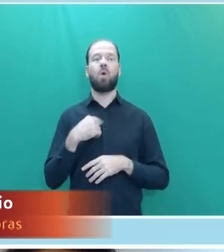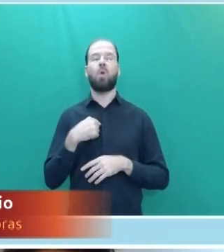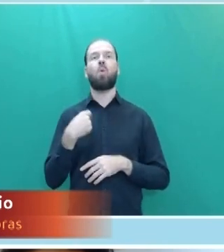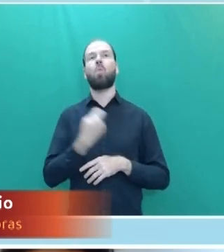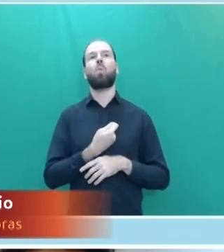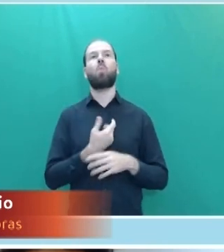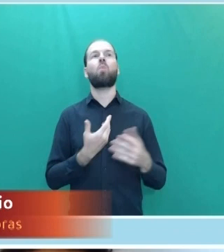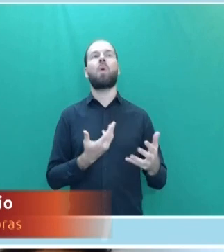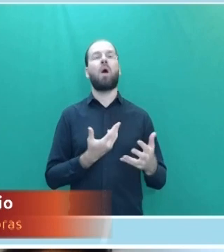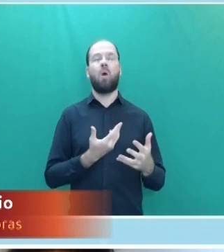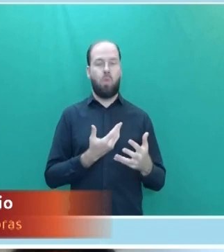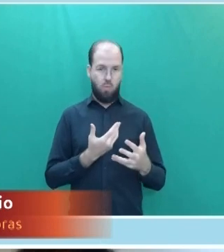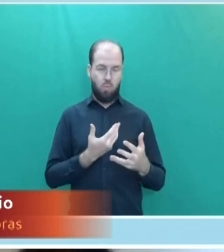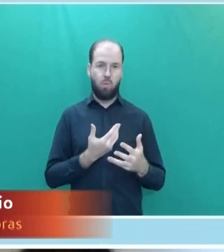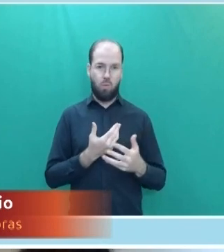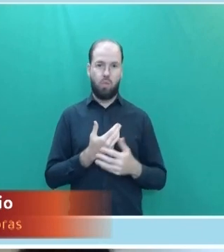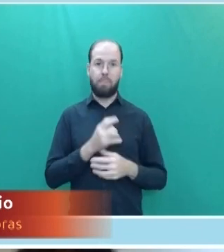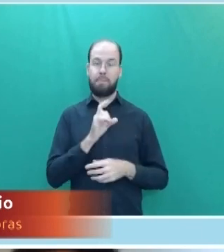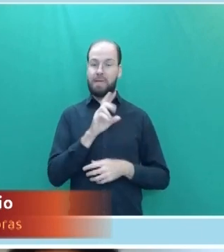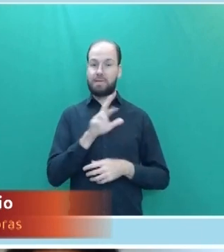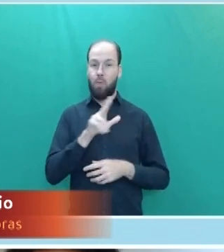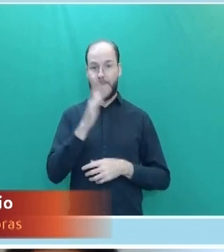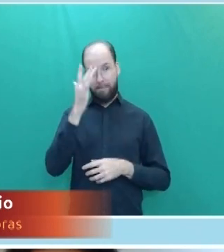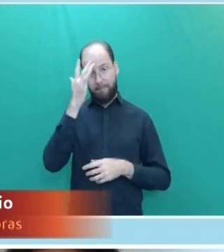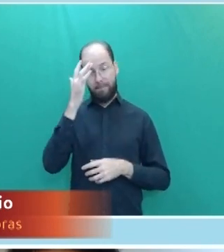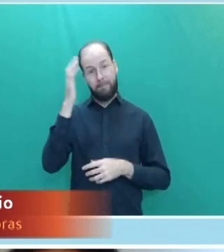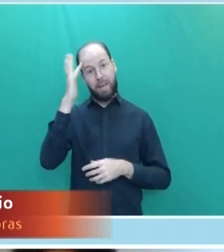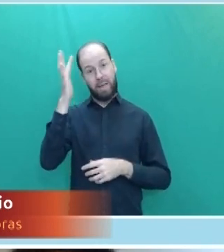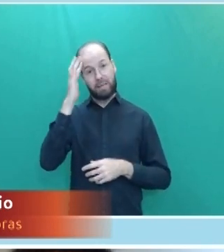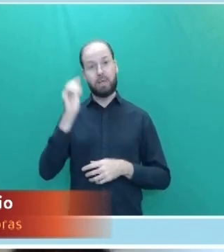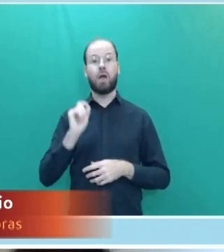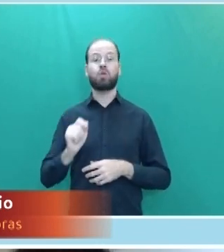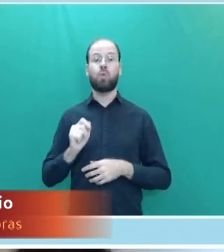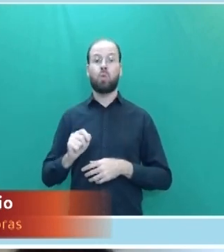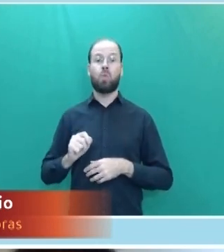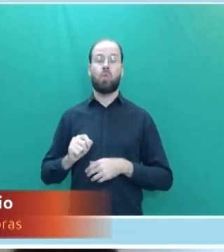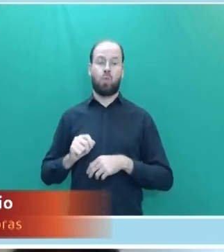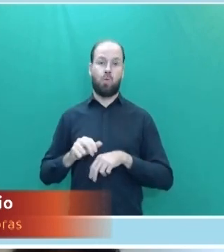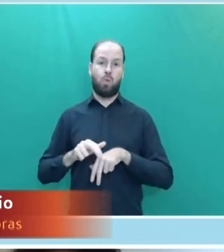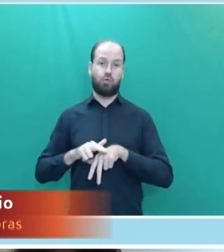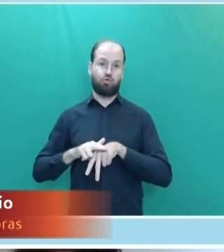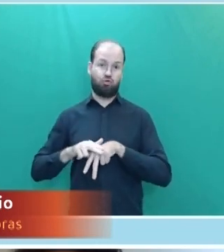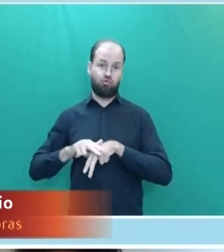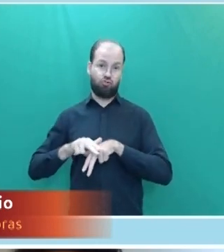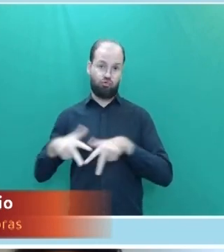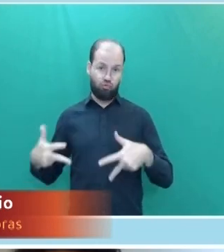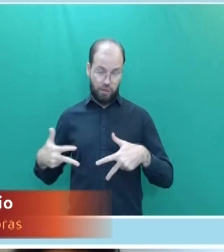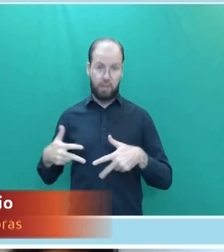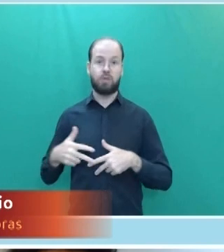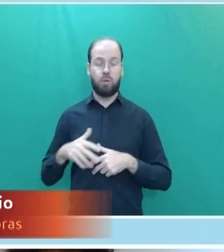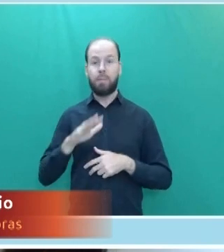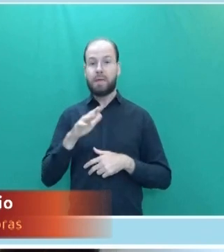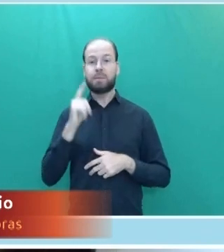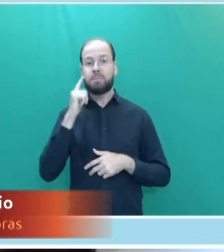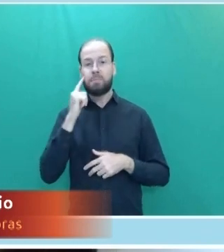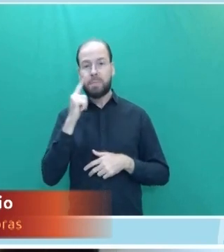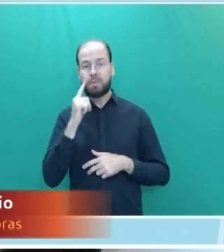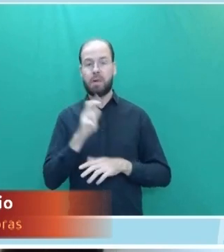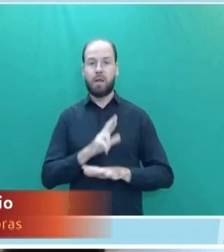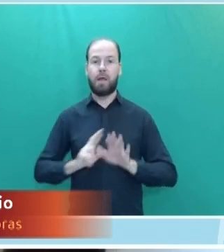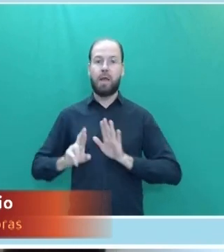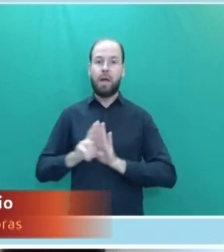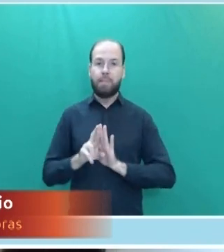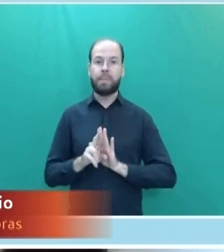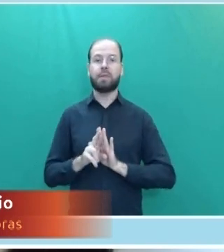na questão do gênero, né? E da dificuldade até mesmo de representação dessas pessoas